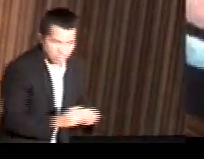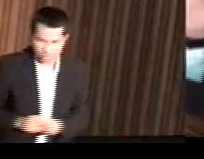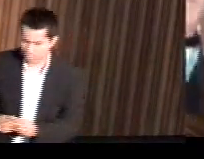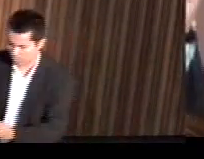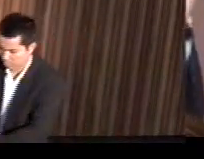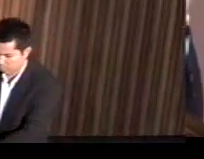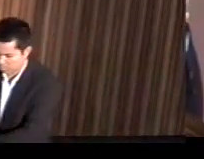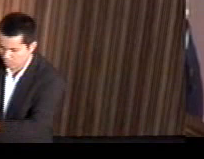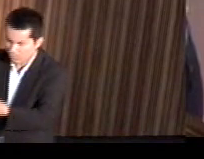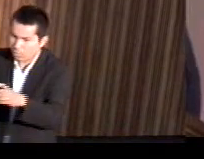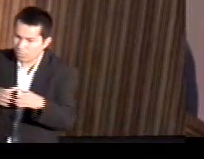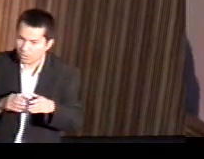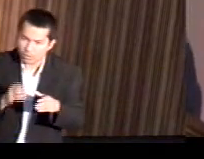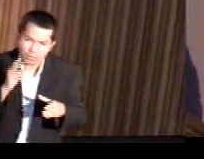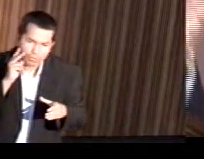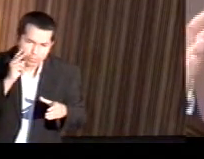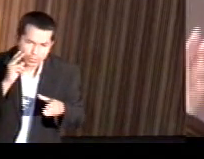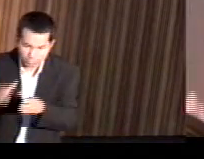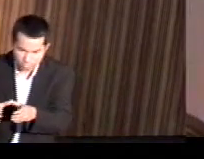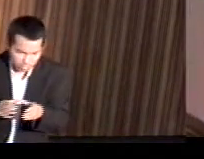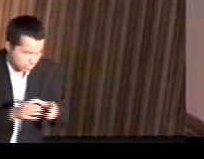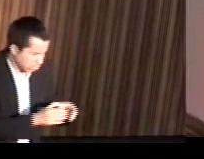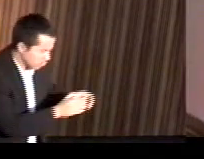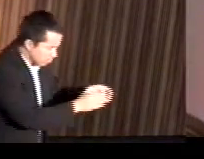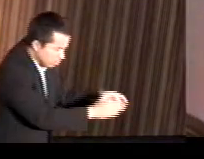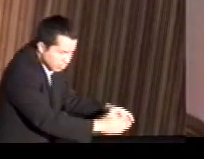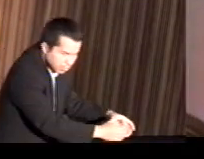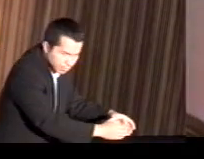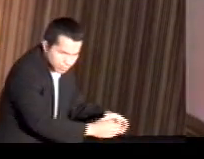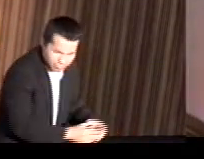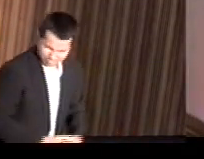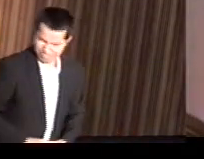o Senhor te abençoe.